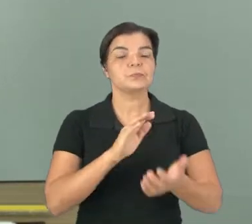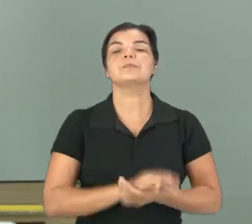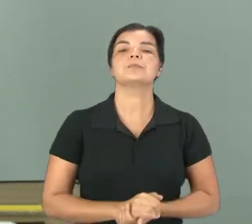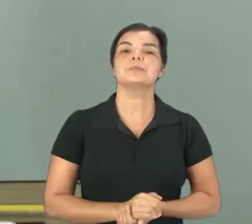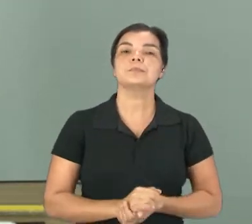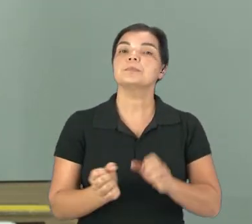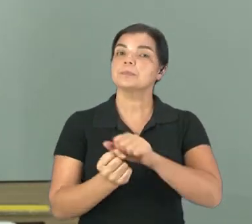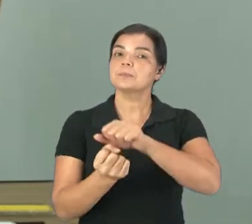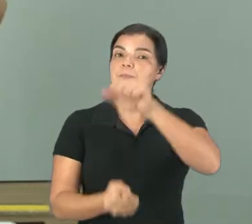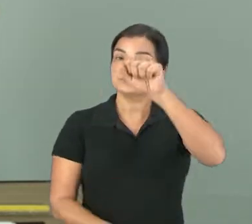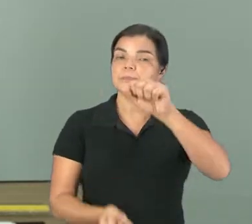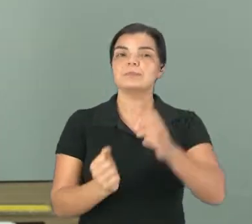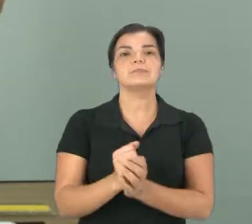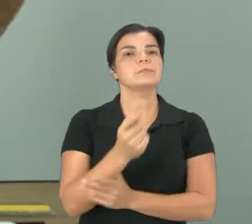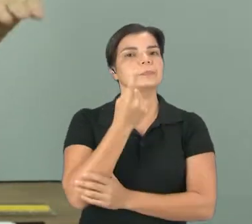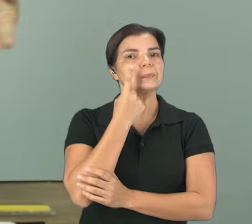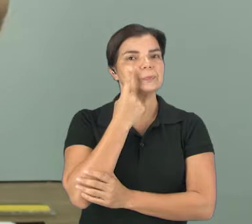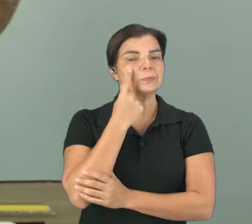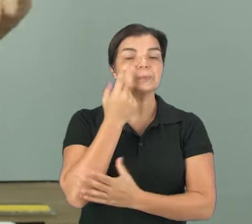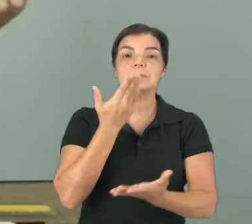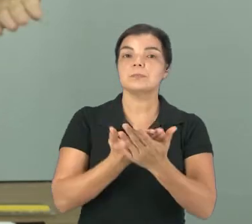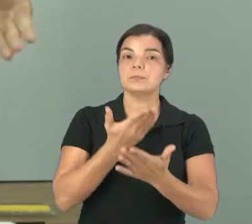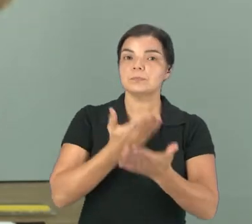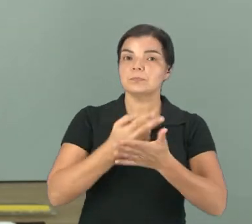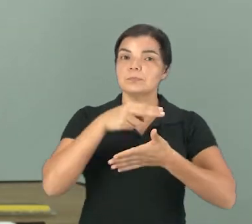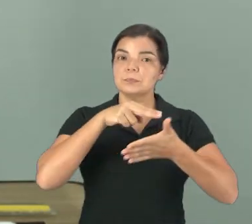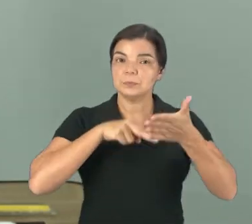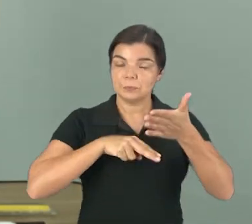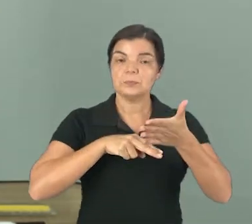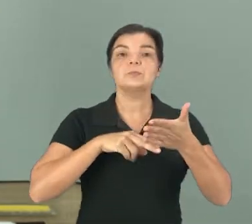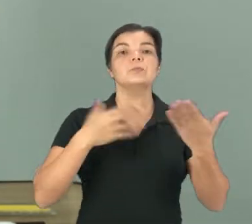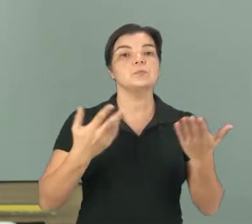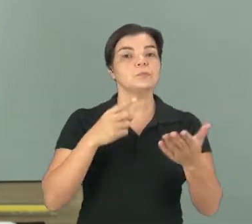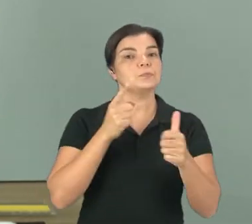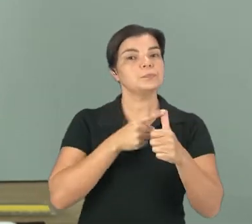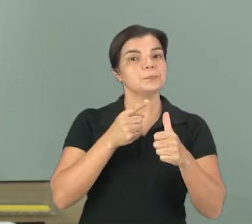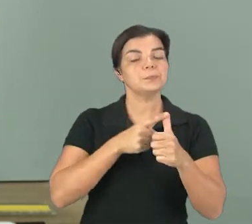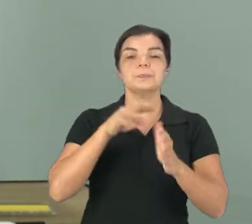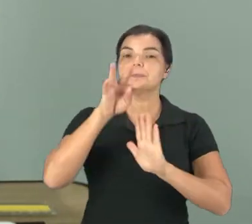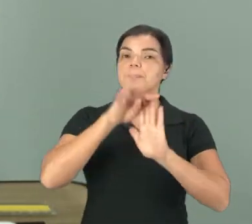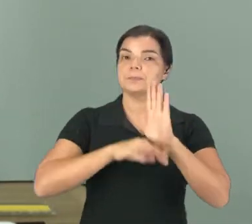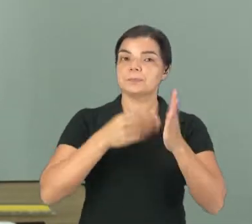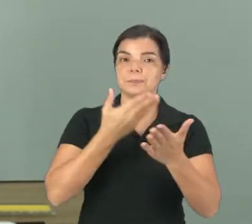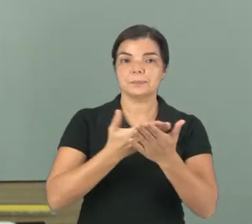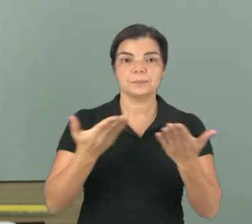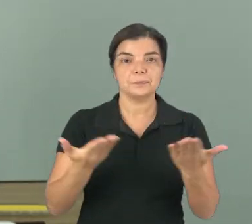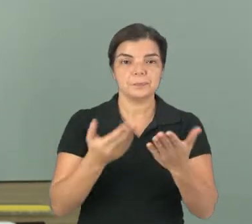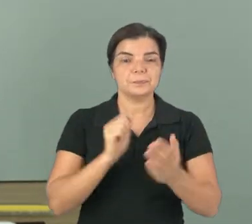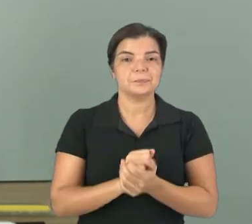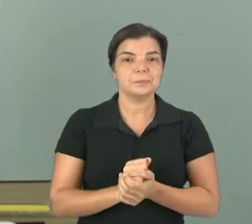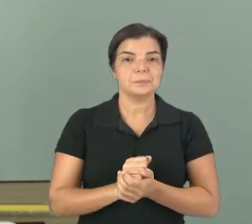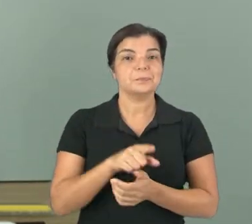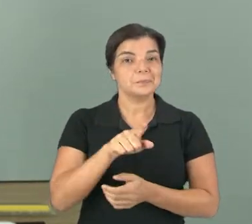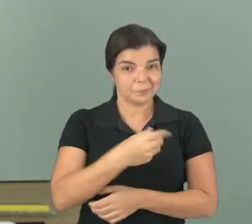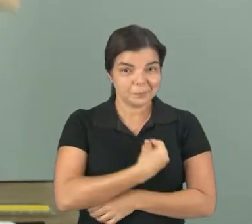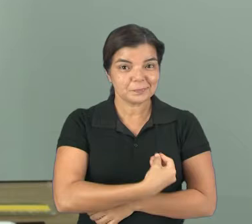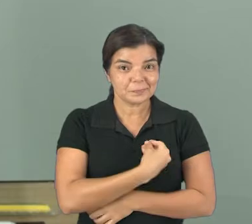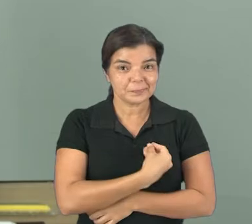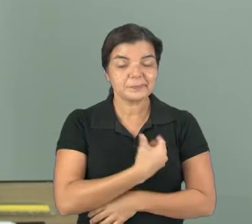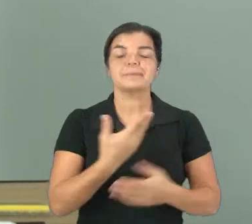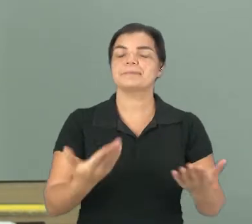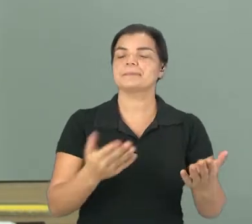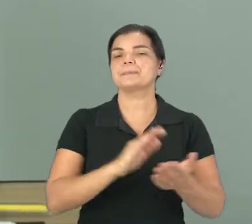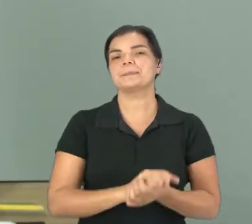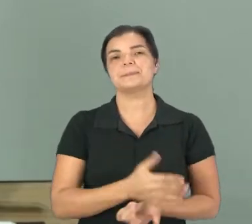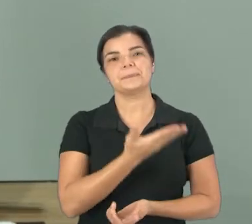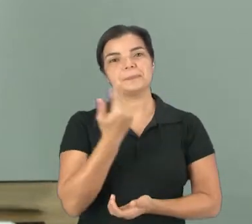no nosso cartaz e ver e estudar e ler um pouquinho o nosso primeiro texto da aula de hoje. Posso contar com a tua participação?